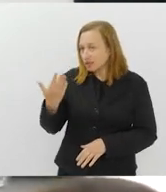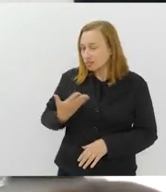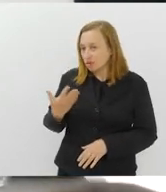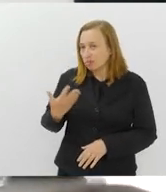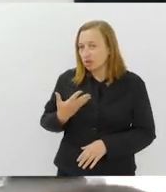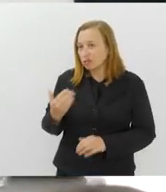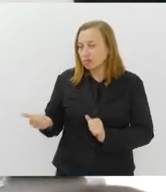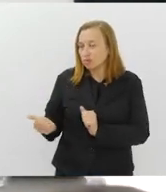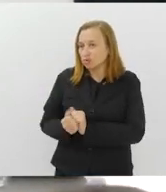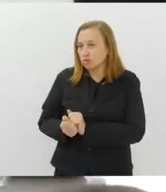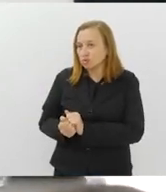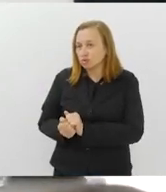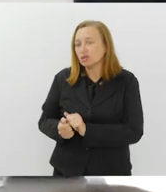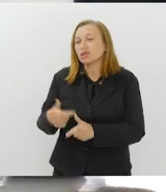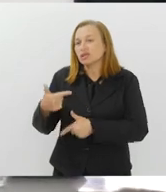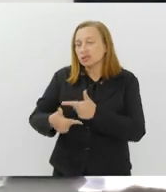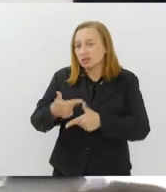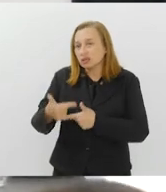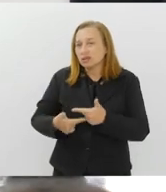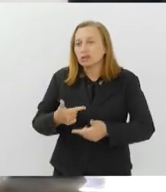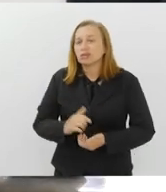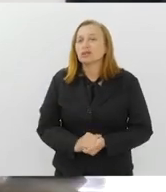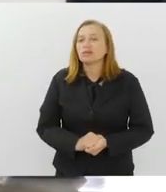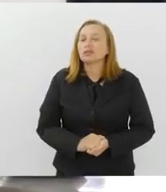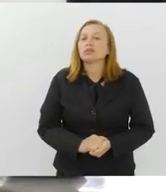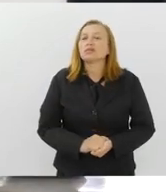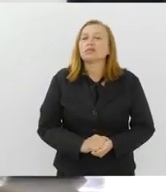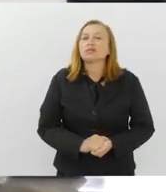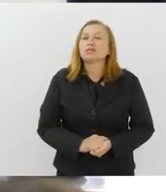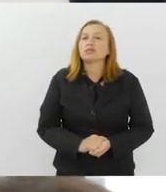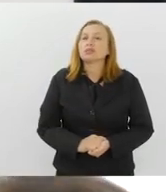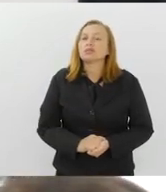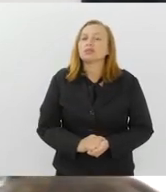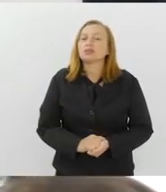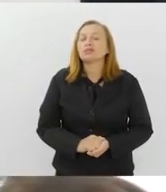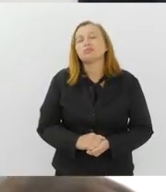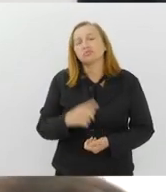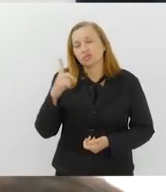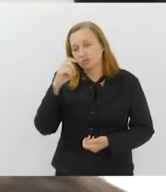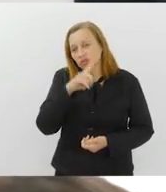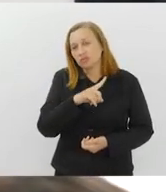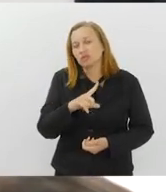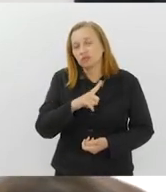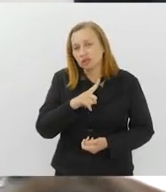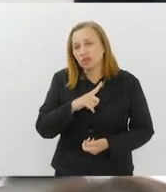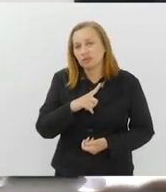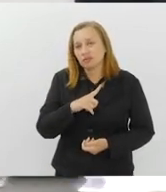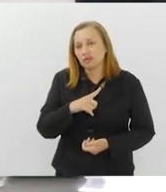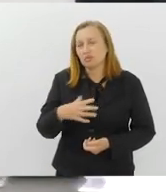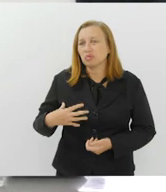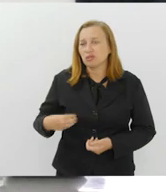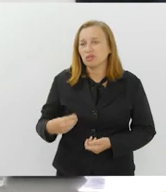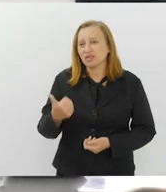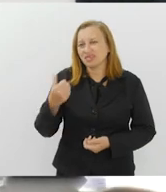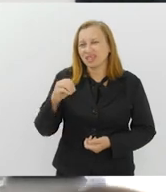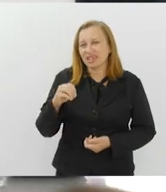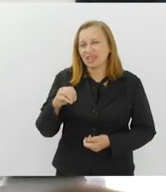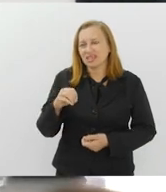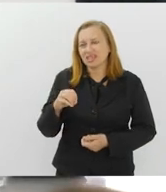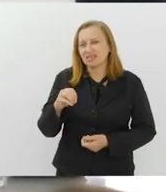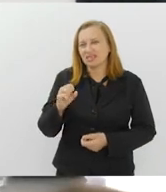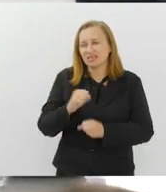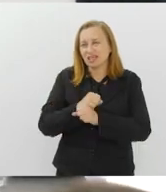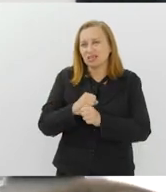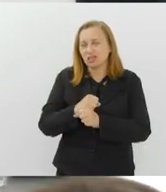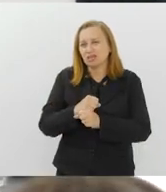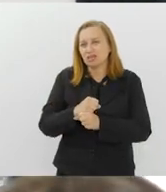juntos nessa batalha, nessa luta. E eu já passei por dificuldades, quando meu filho tinha 10 anos, diagnosticou uma